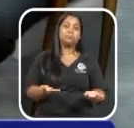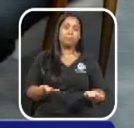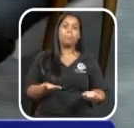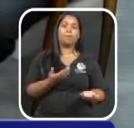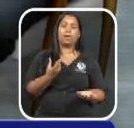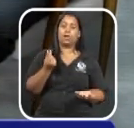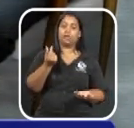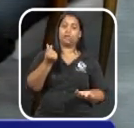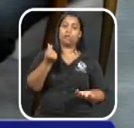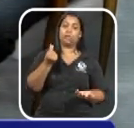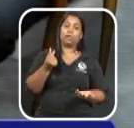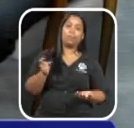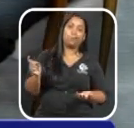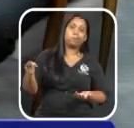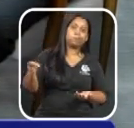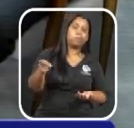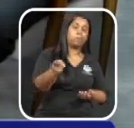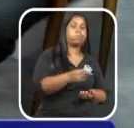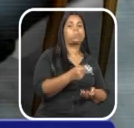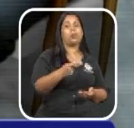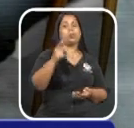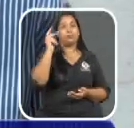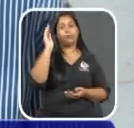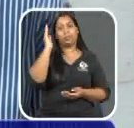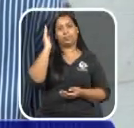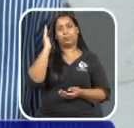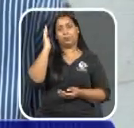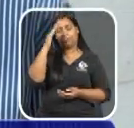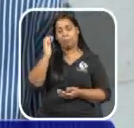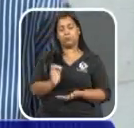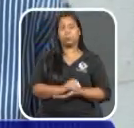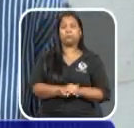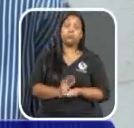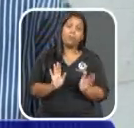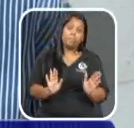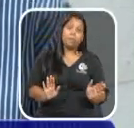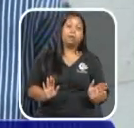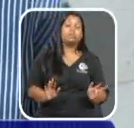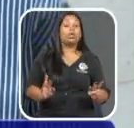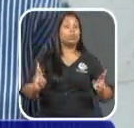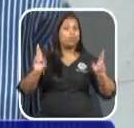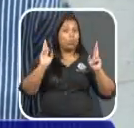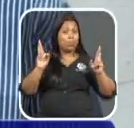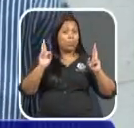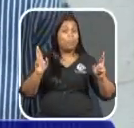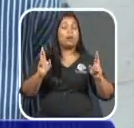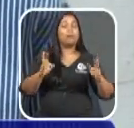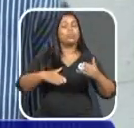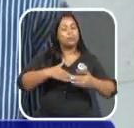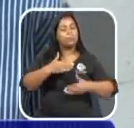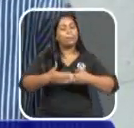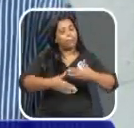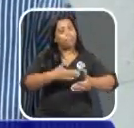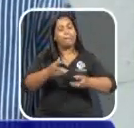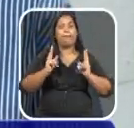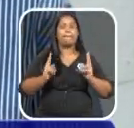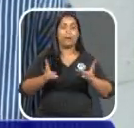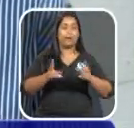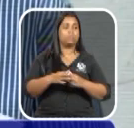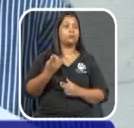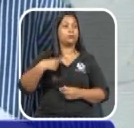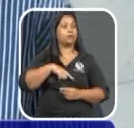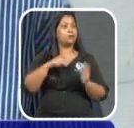da arrecadação do nosso país. Mas pretendo que continue do mesmo jeito que viemos traçando, que